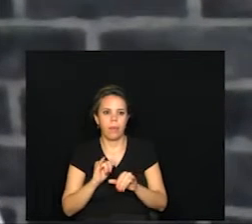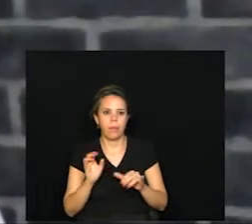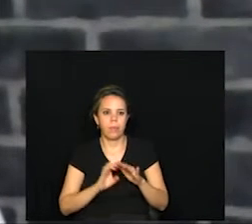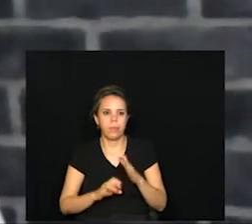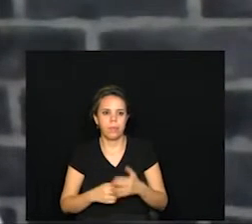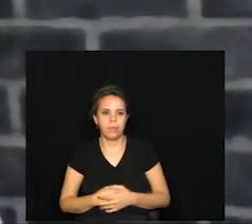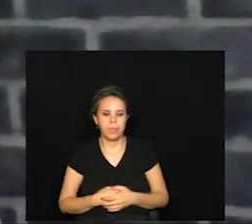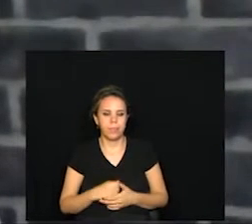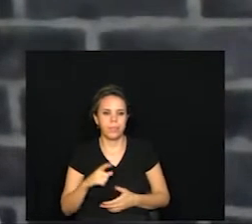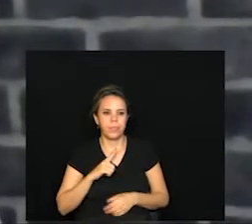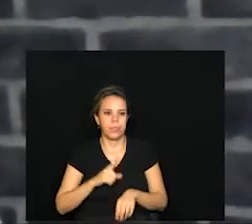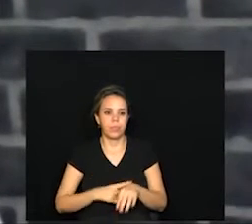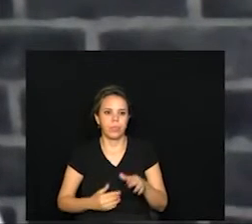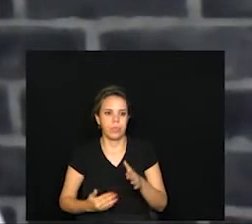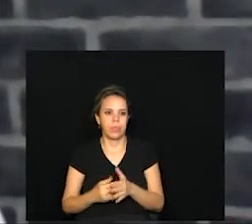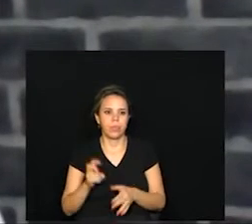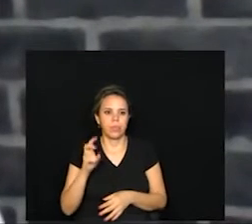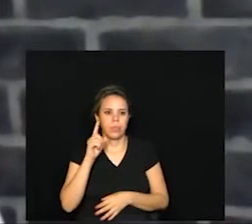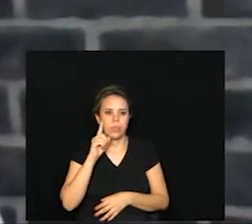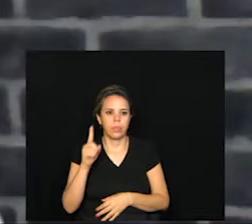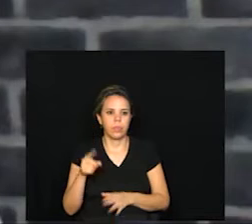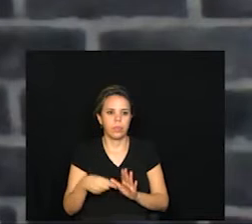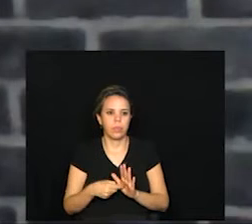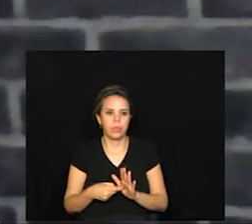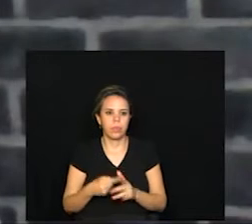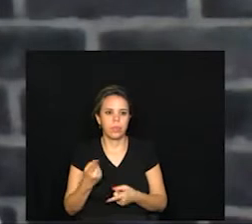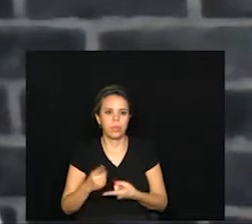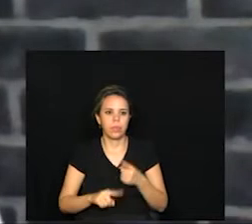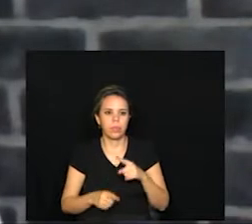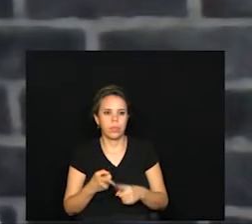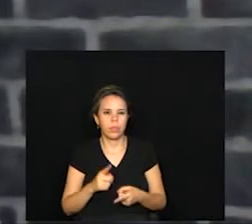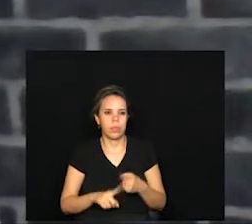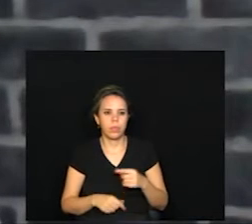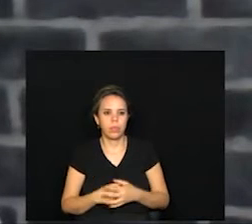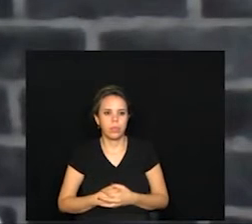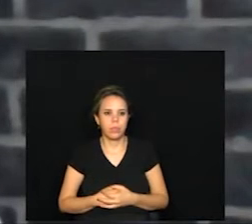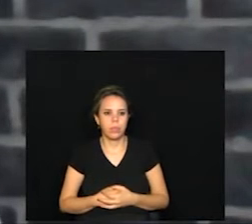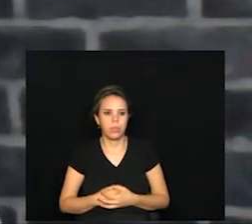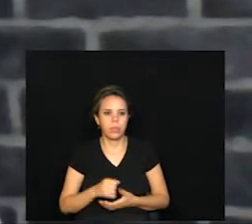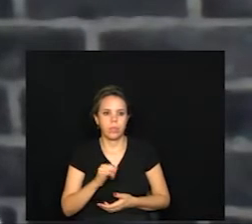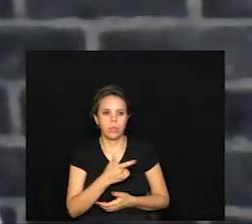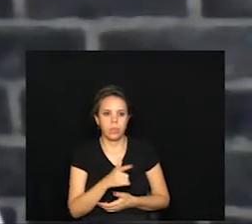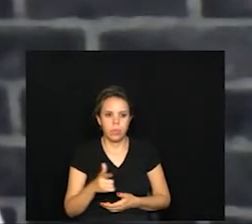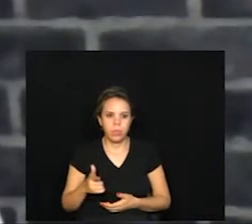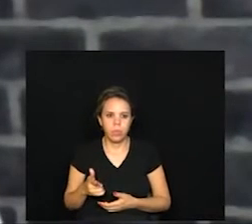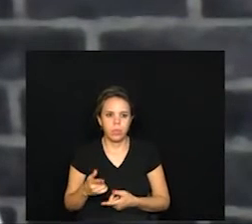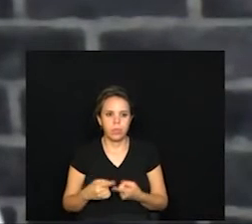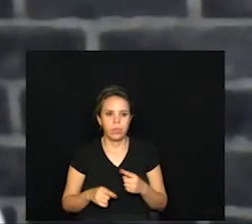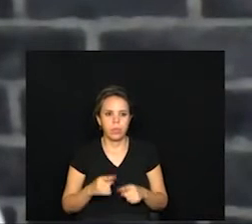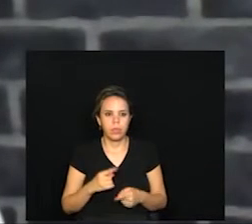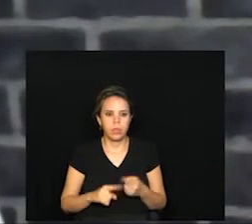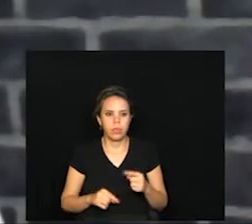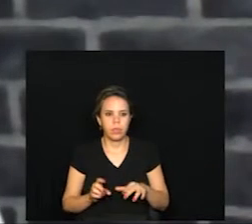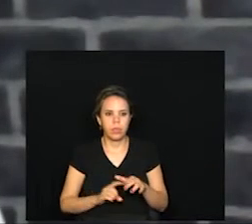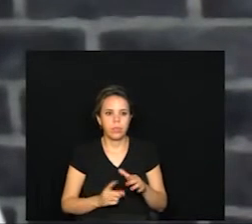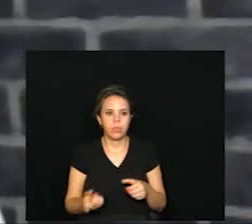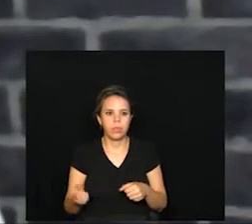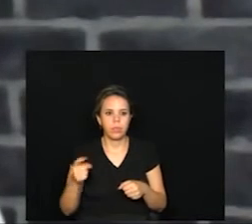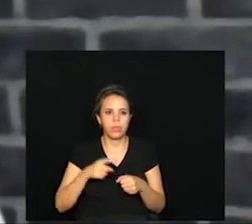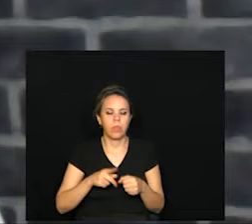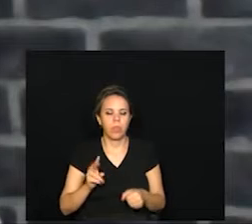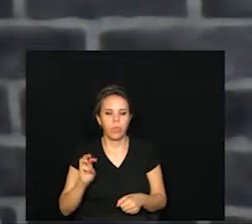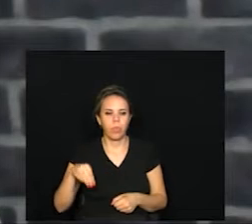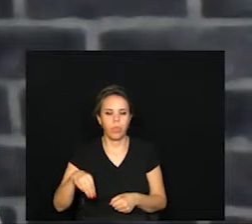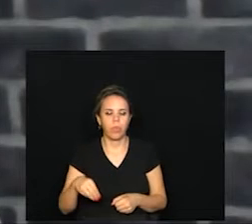empresa, que tem o prazo de 5 dias úteis para apresentar um acordo. Caso não haja esse acordo, então o consumidor ele retorna ao PROCON